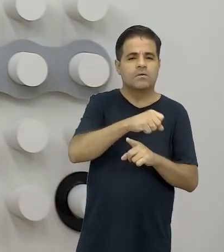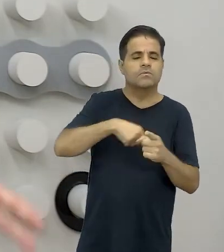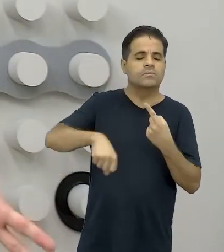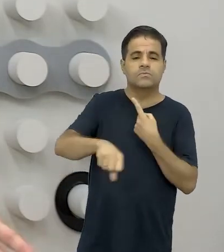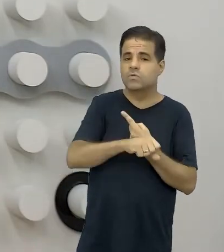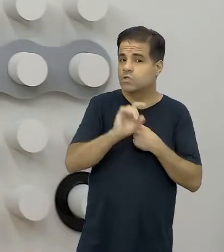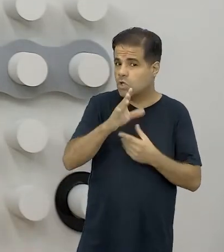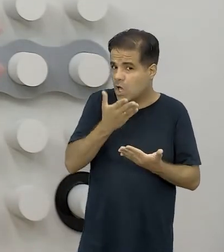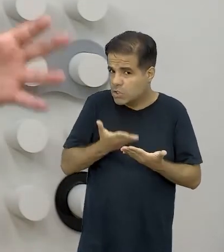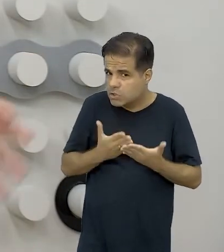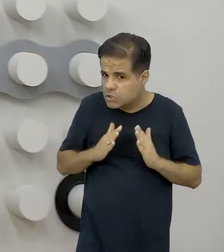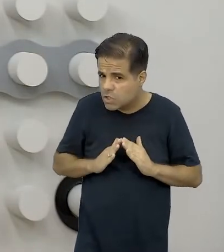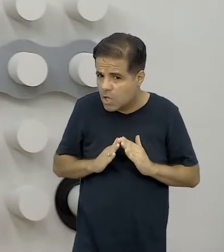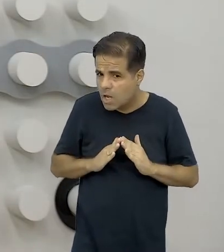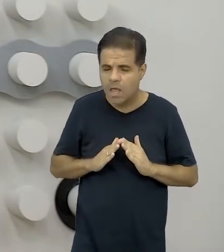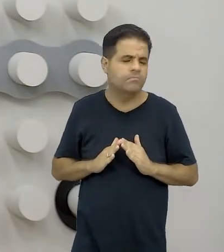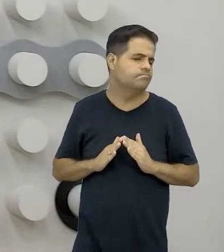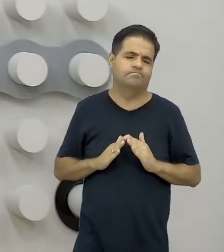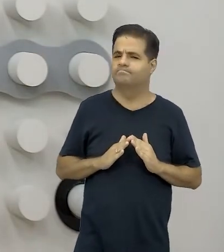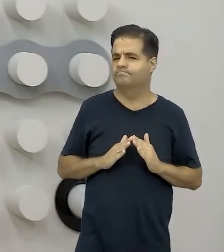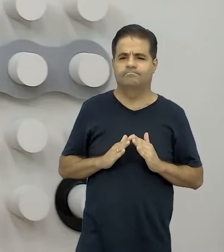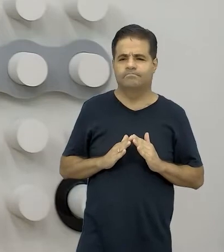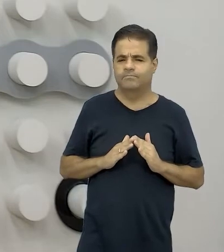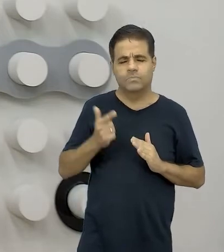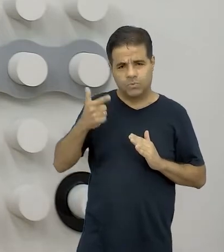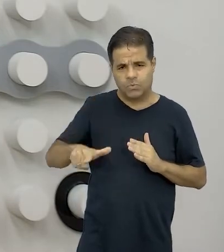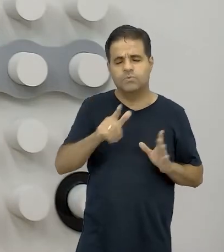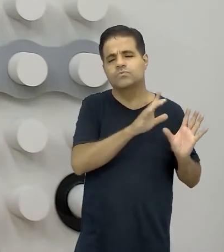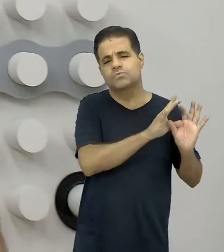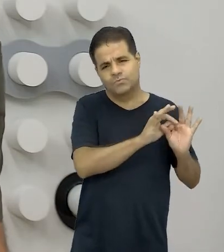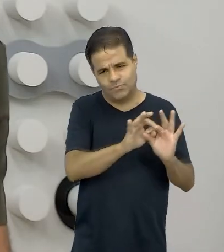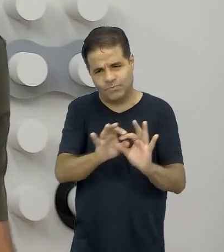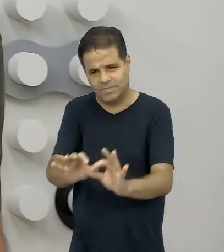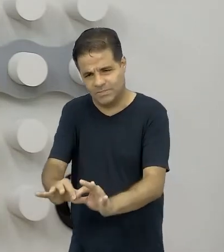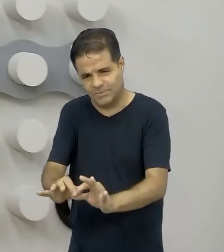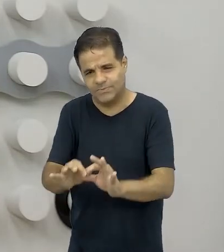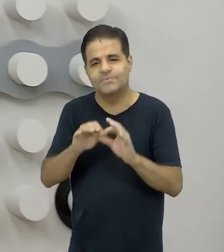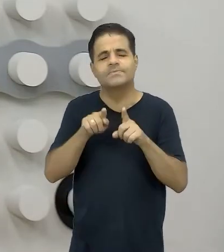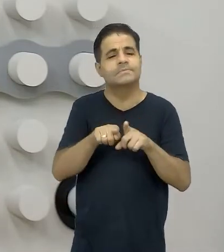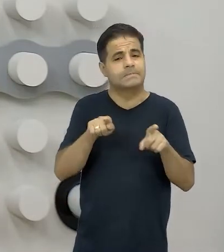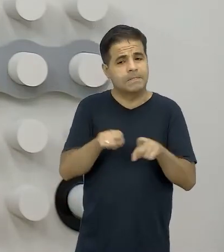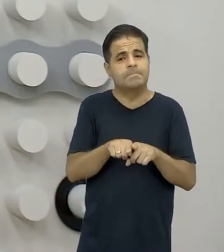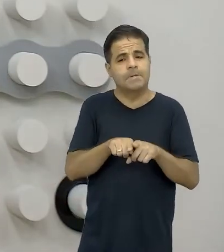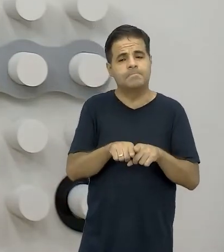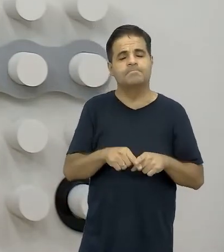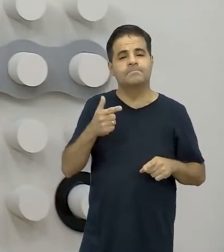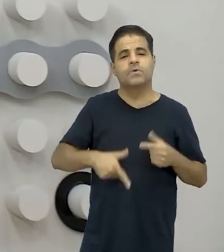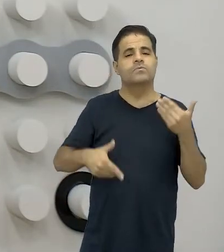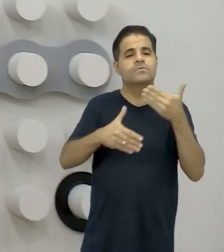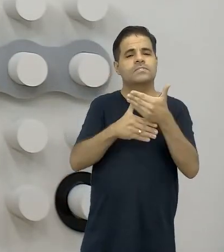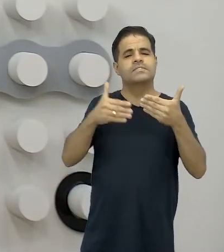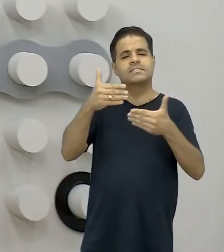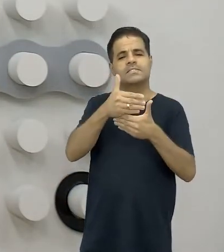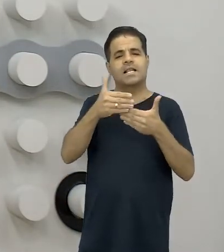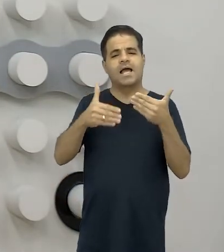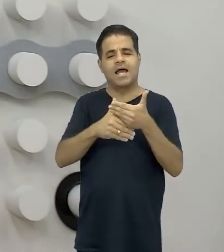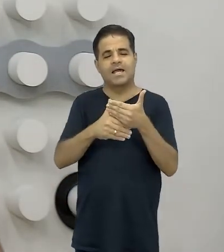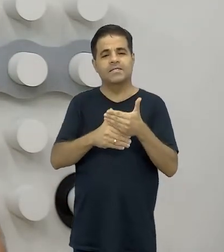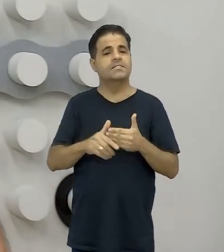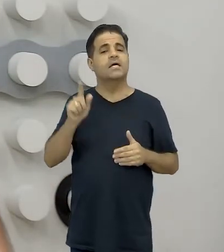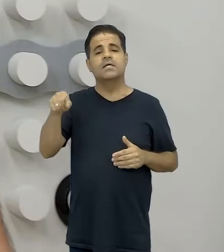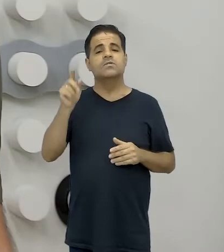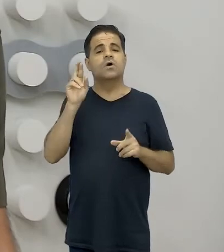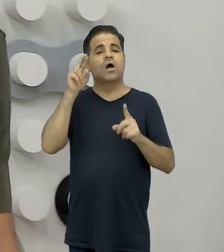seja, não só na escola, mas também em outros contextos, tá joia? Então eu vou passar aqui mais um slide, né? Na verdade, aqui